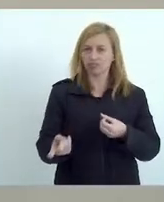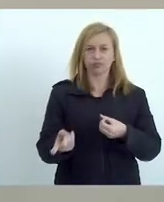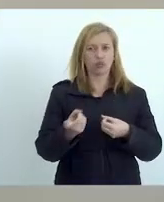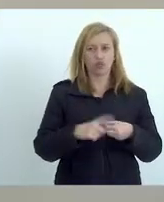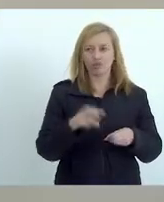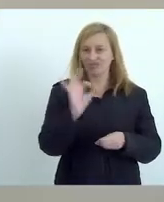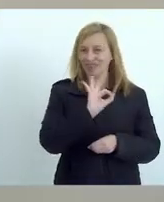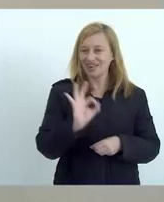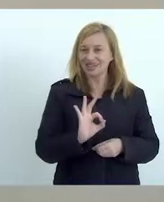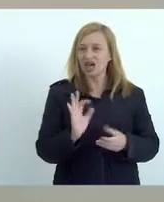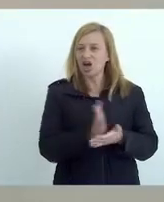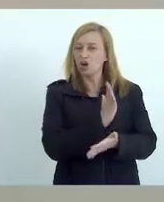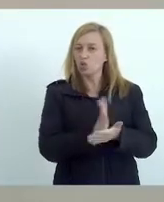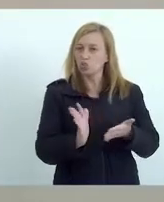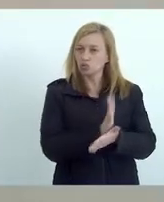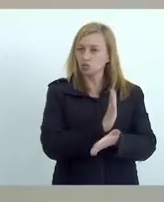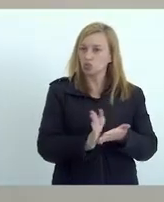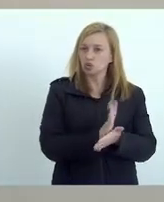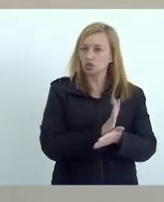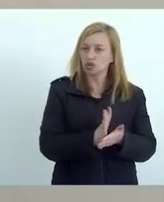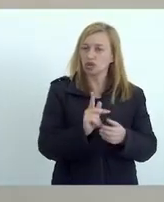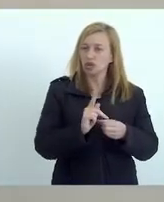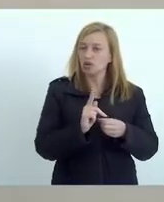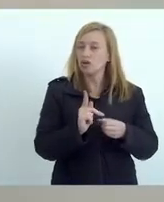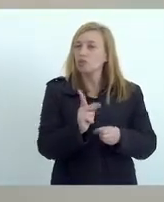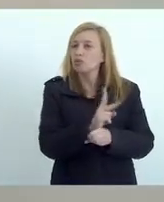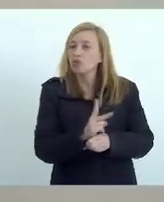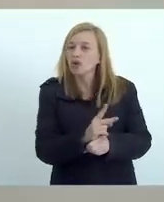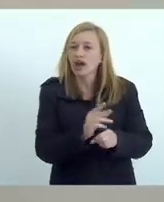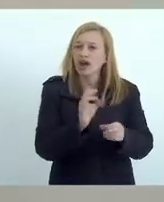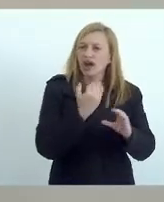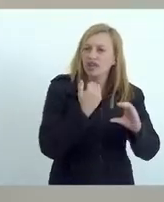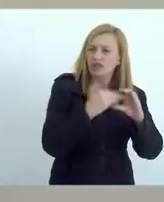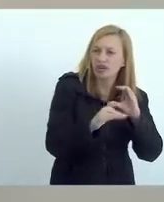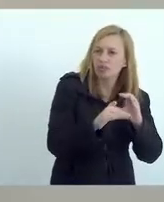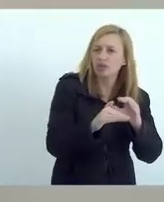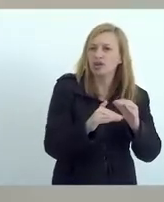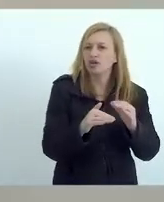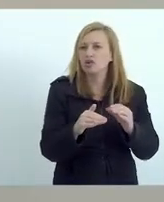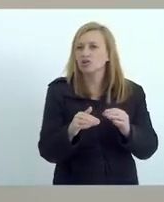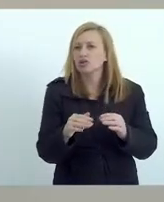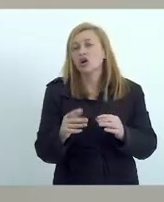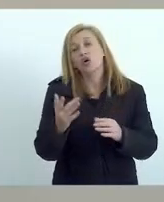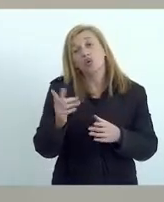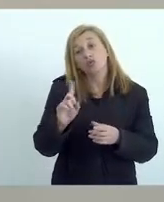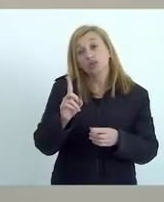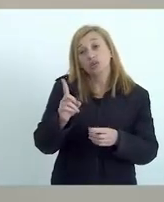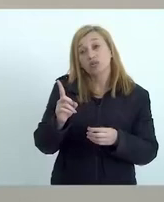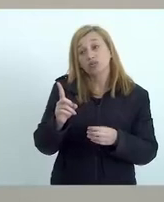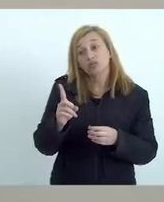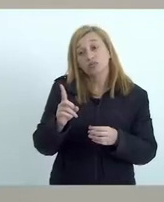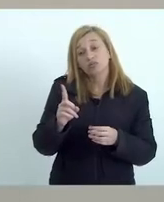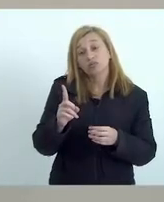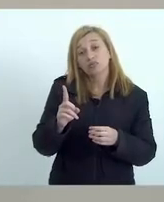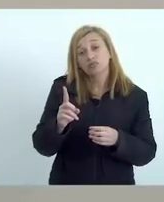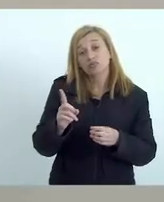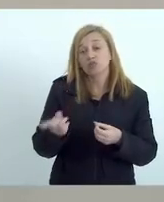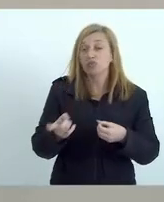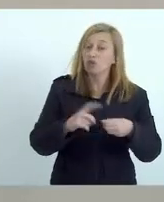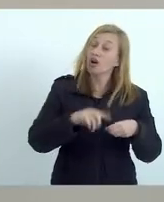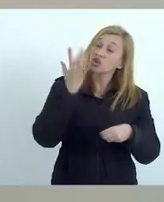alguns deveriam procurar mandar e-mail como não devolveu nós achamos que iria